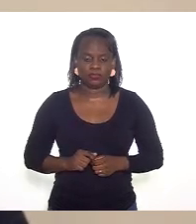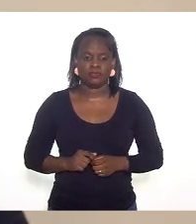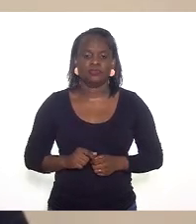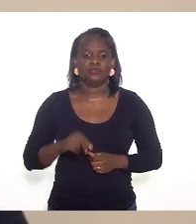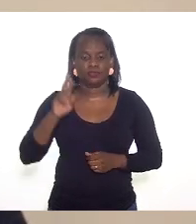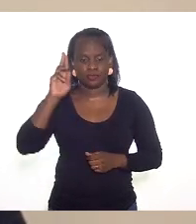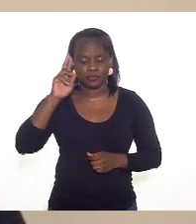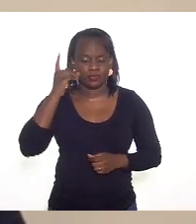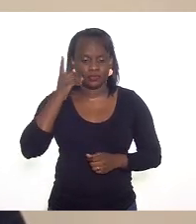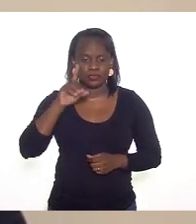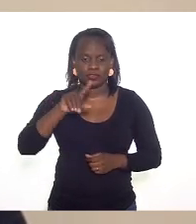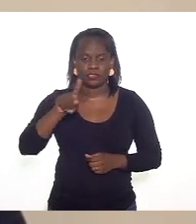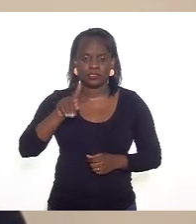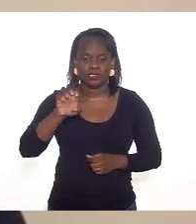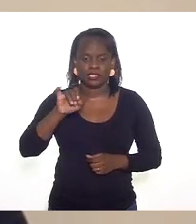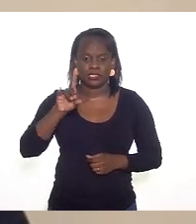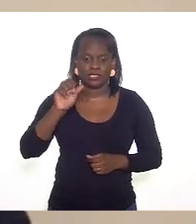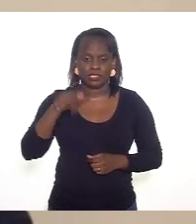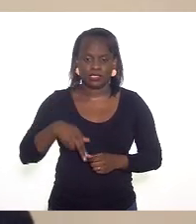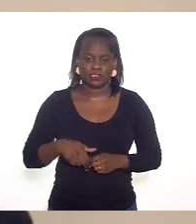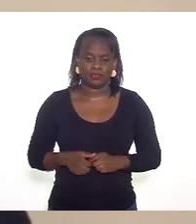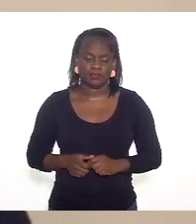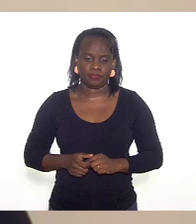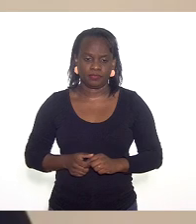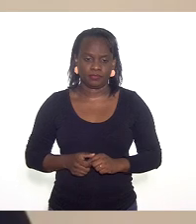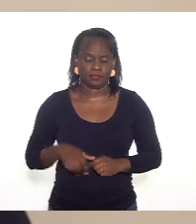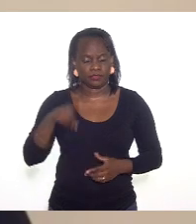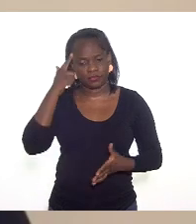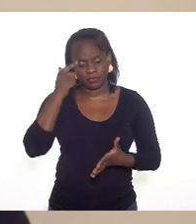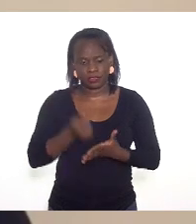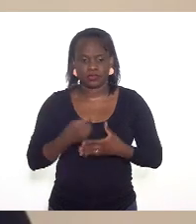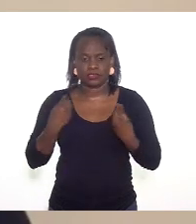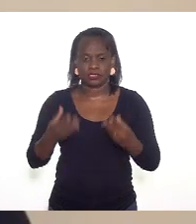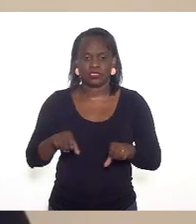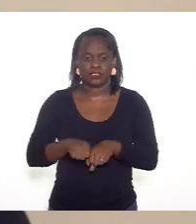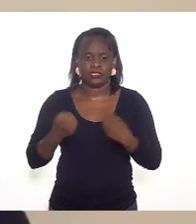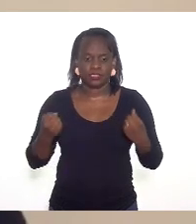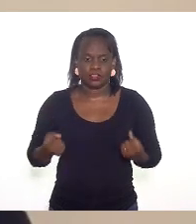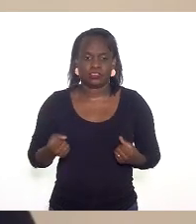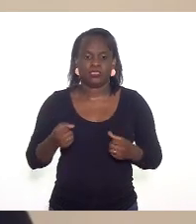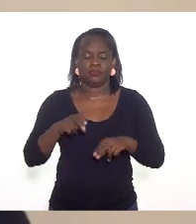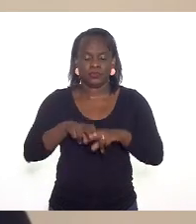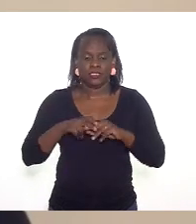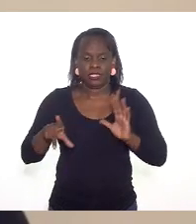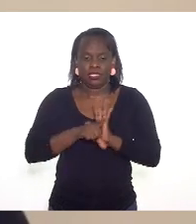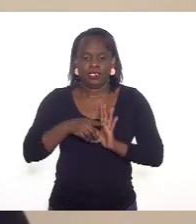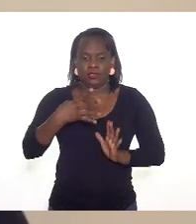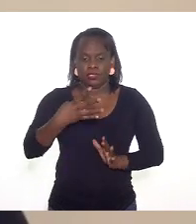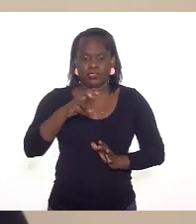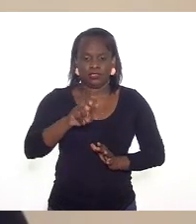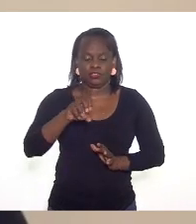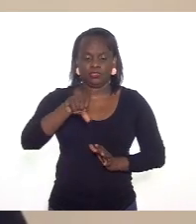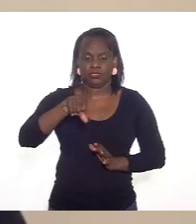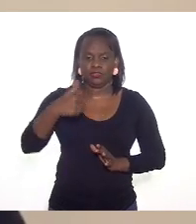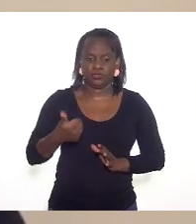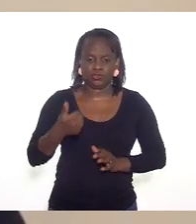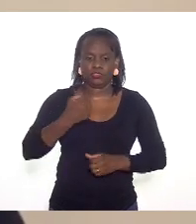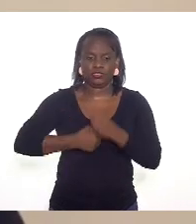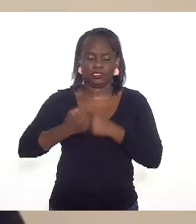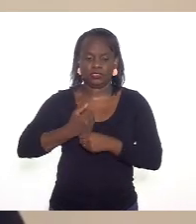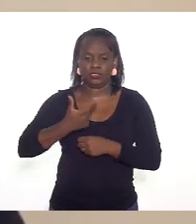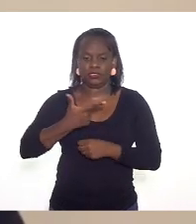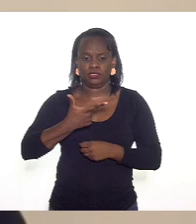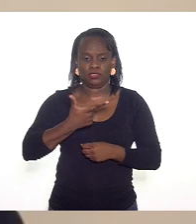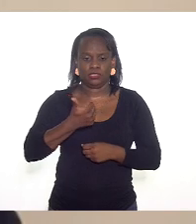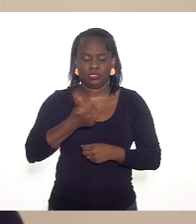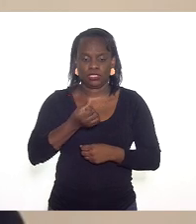Autoria deputada Zeidan. Parecer é pela prejudicabilidade por conta da lei 4591 de 16 de